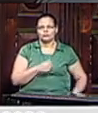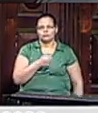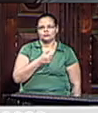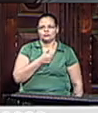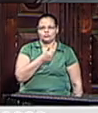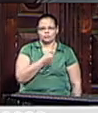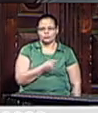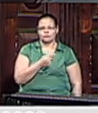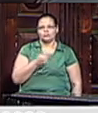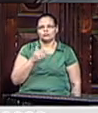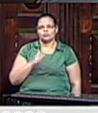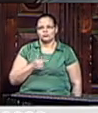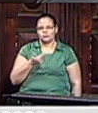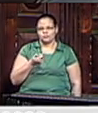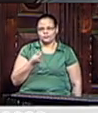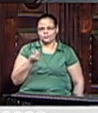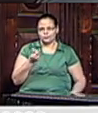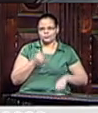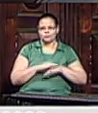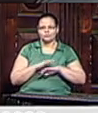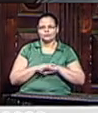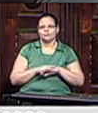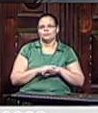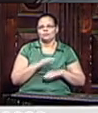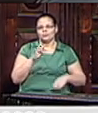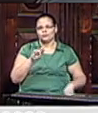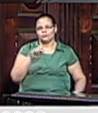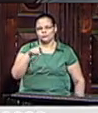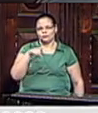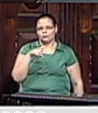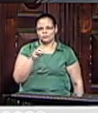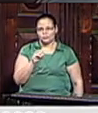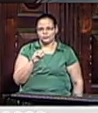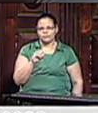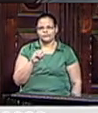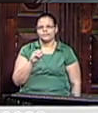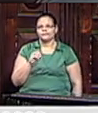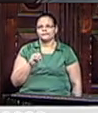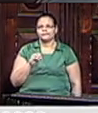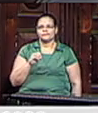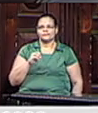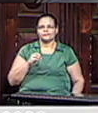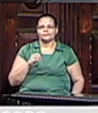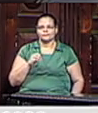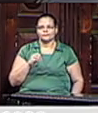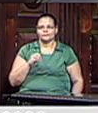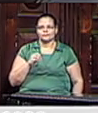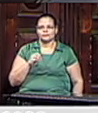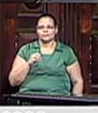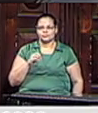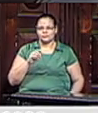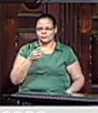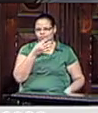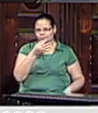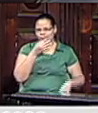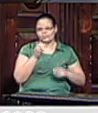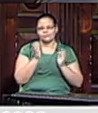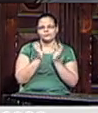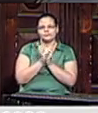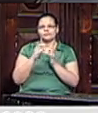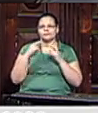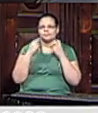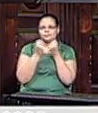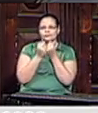de 2016, de autoria do deputado Marcelo Freixo, que autoriza o poder público a qualificar previamente a aquisição de armamento. Pareceres das comissões de Constituição e Justiça